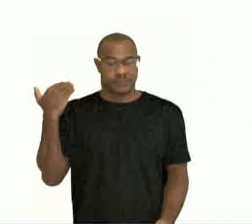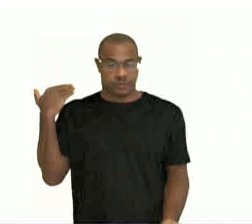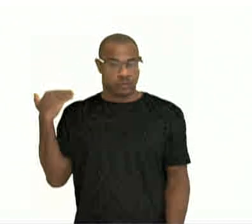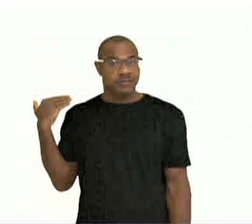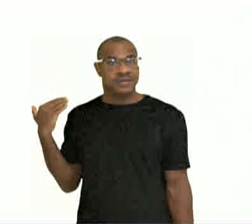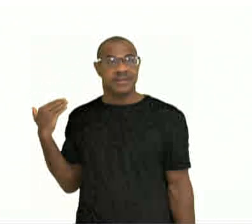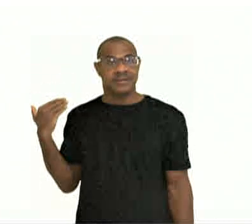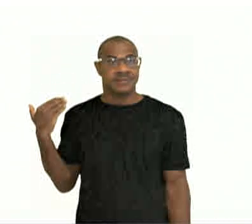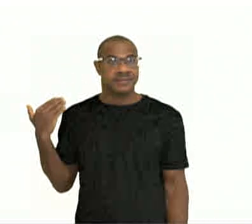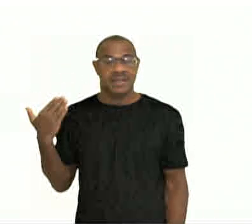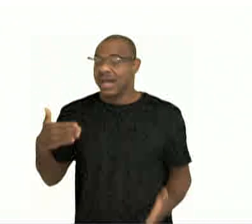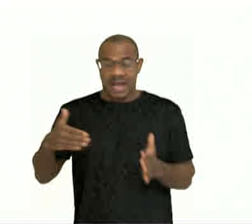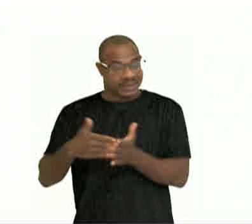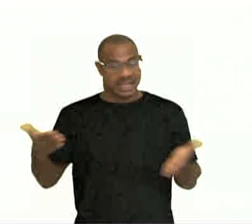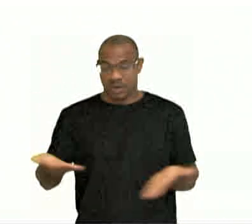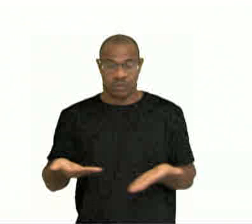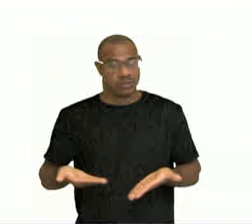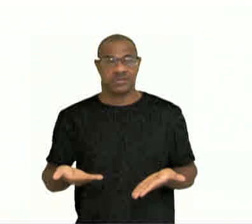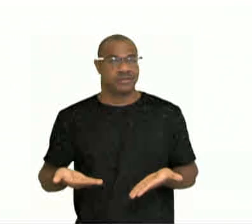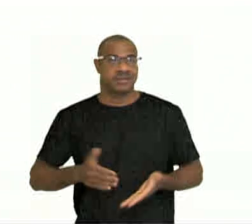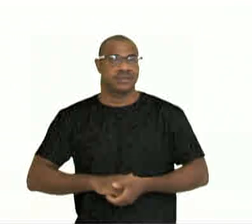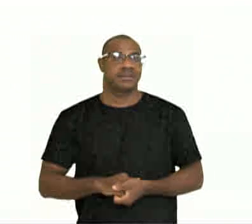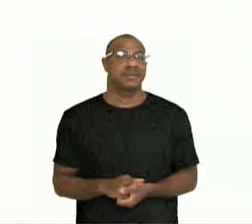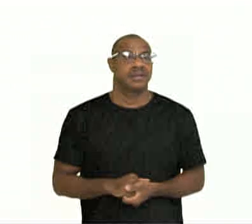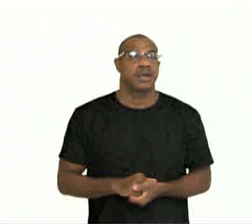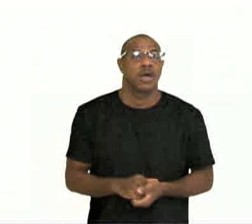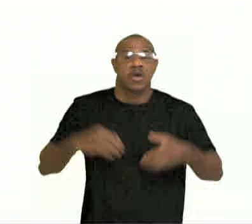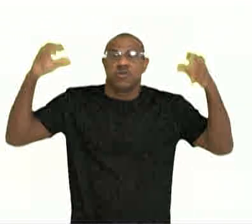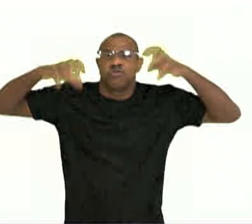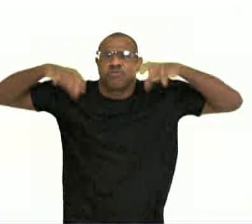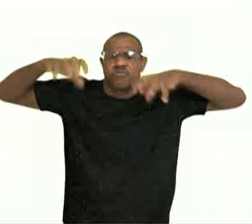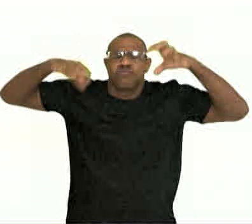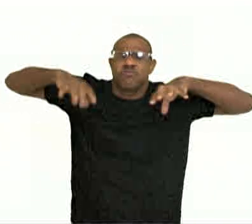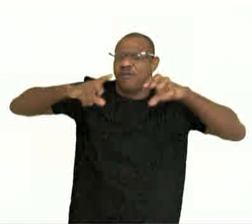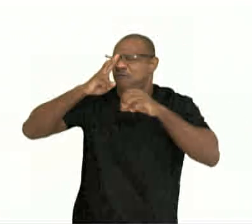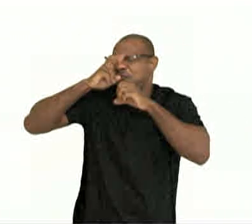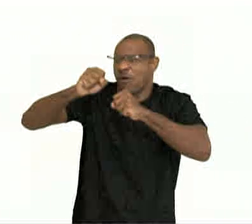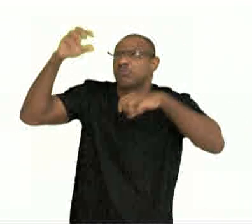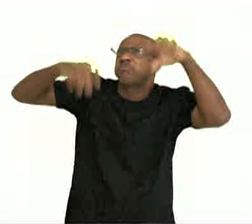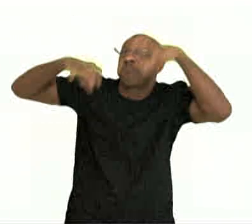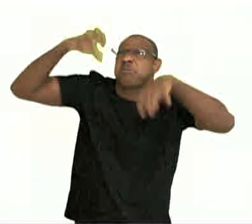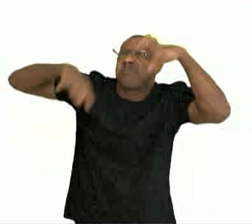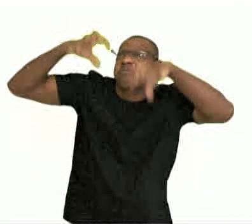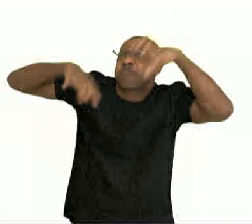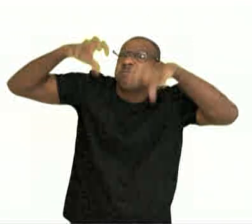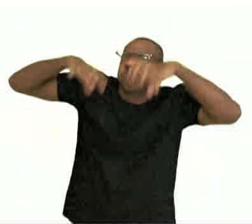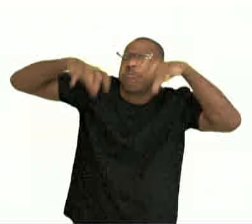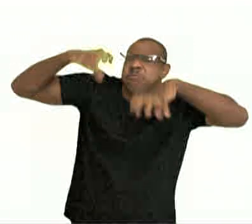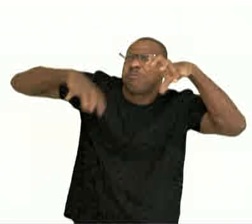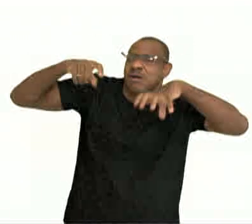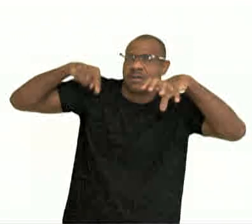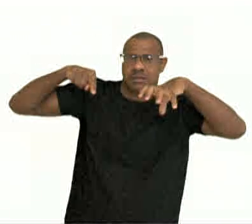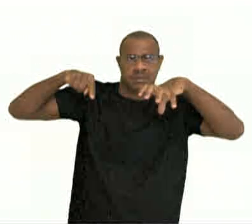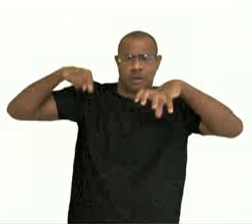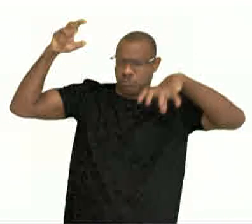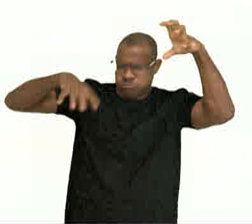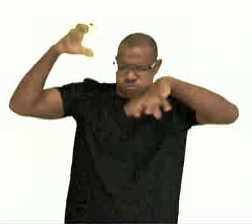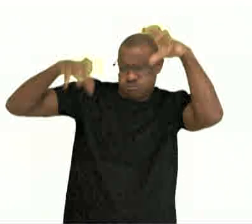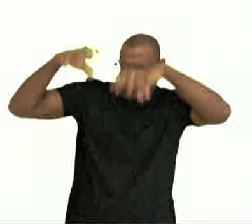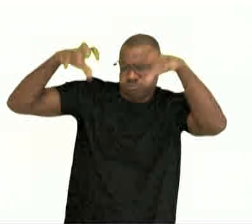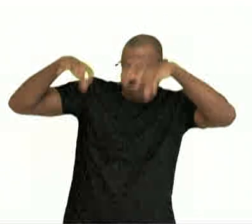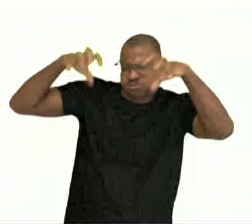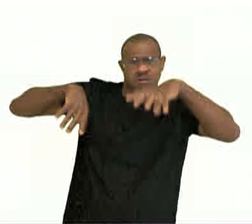Aqui eu tenho, ó, chuva forte e granizo causam. Percebeu o verbo?